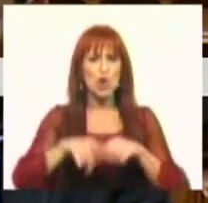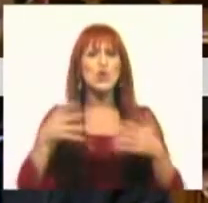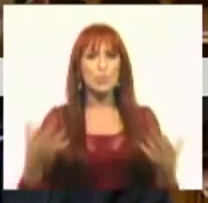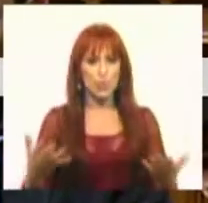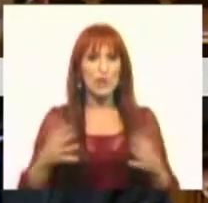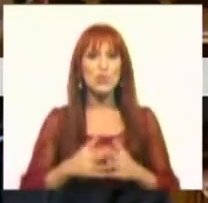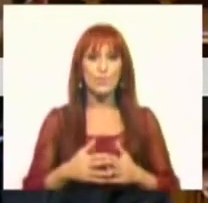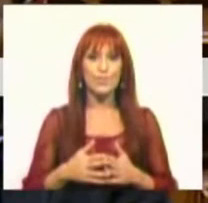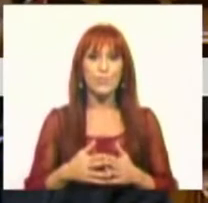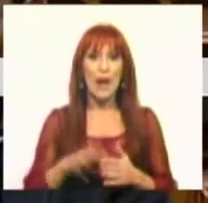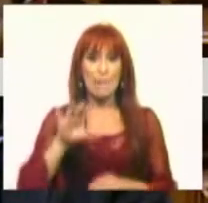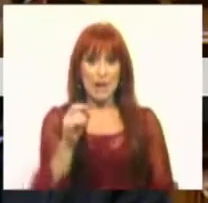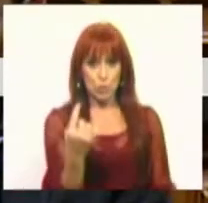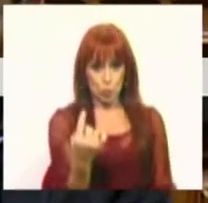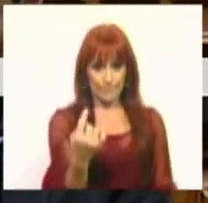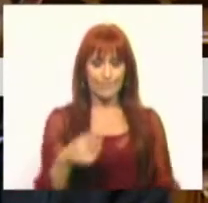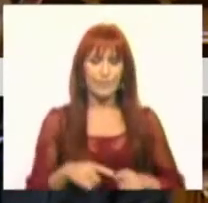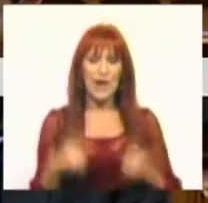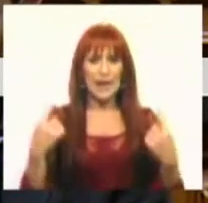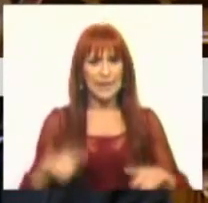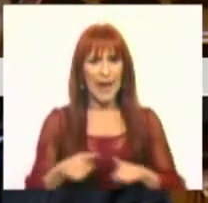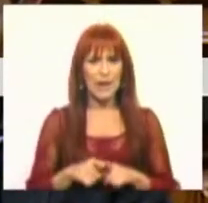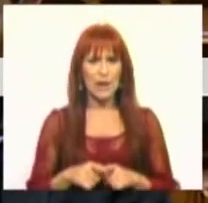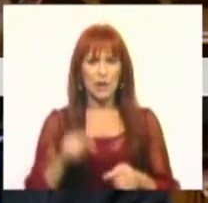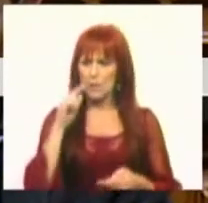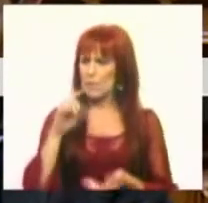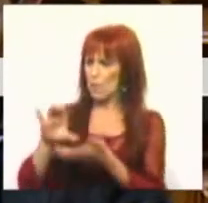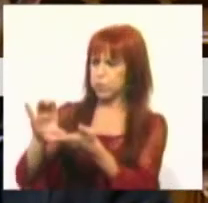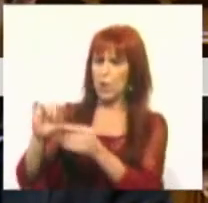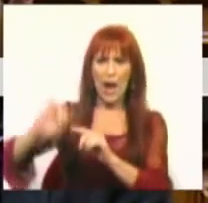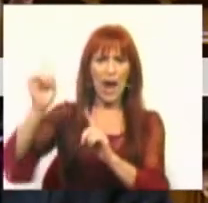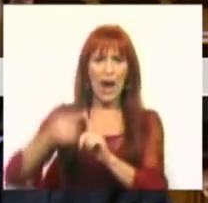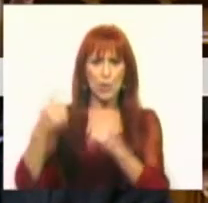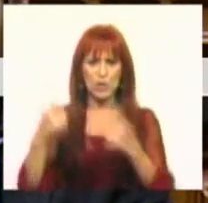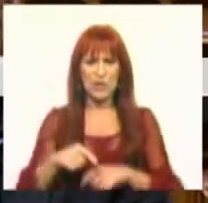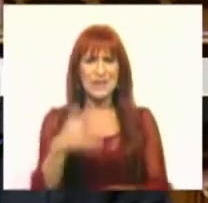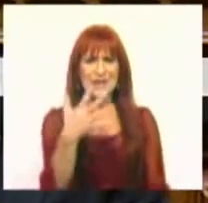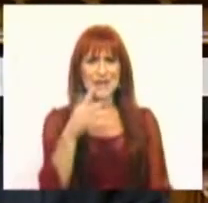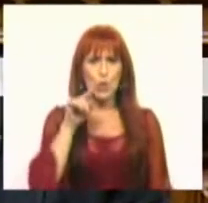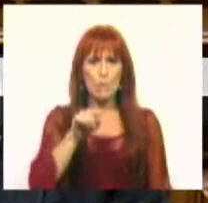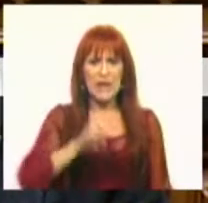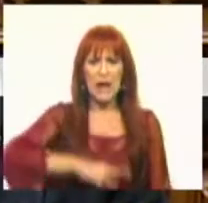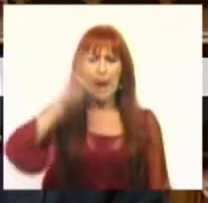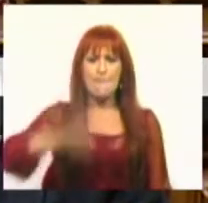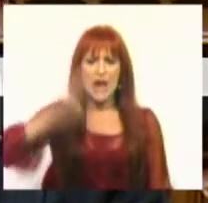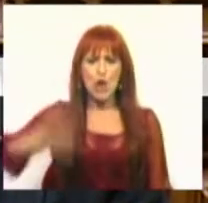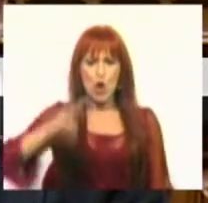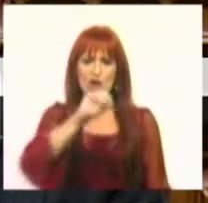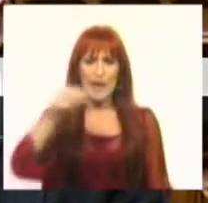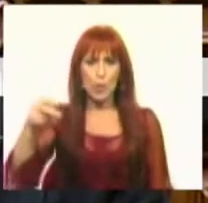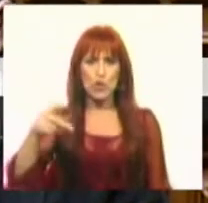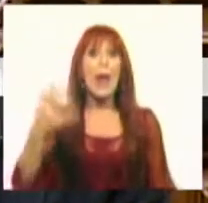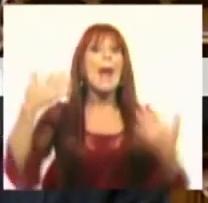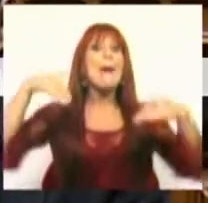deputados, um país que tem um excedente anual de 5 mil milhões de euros,